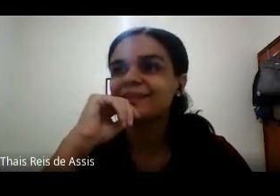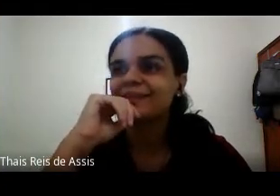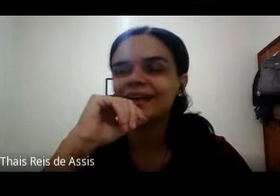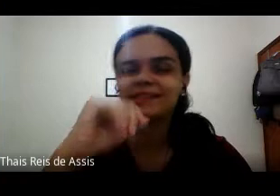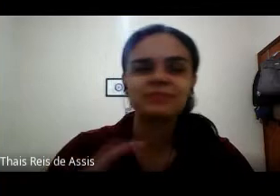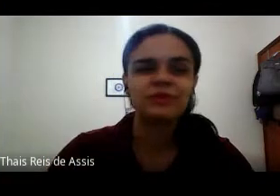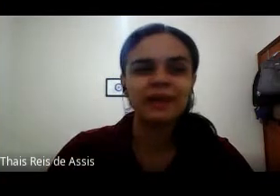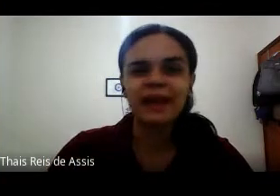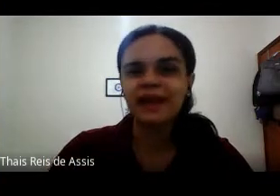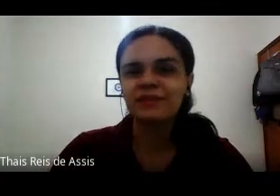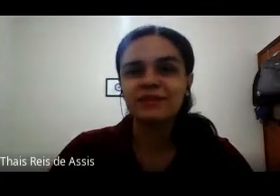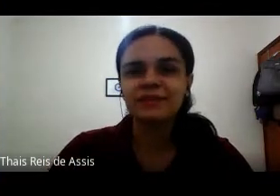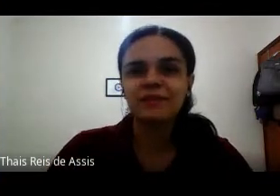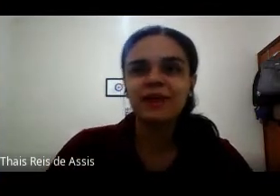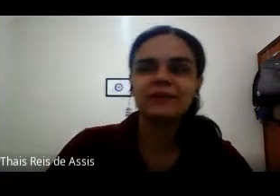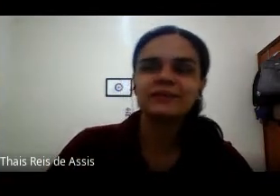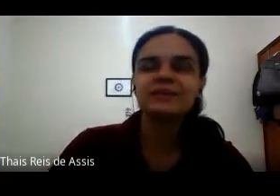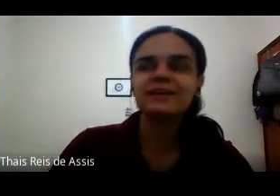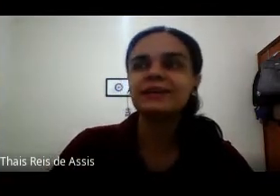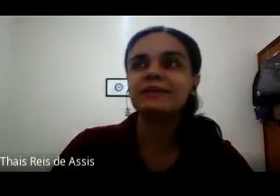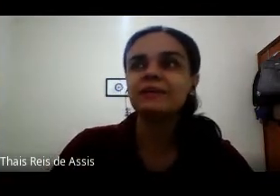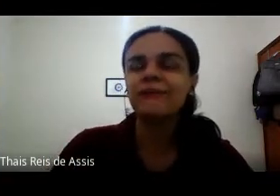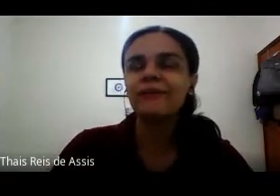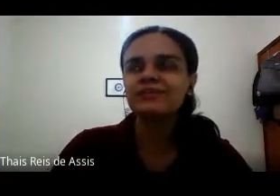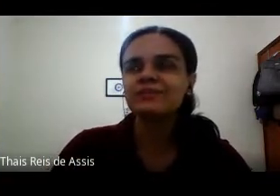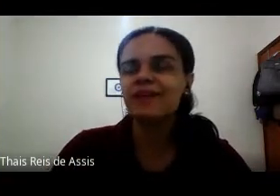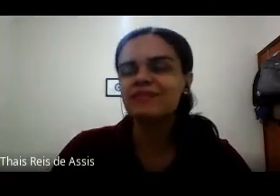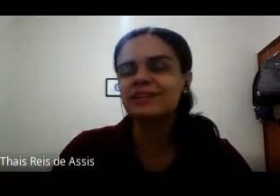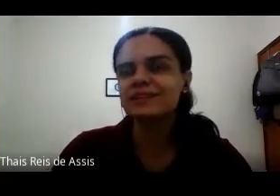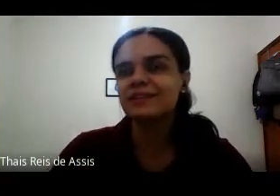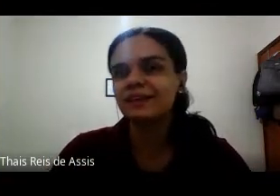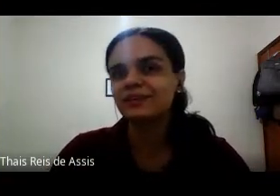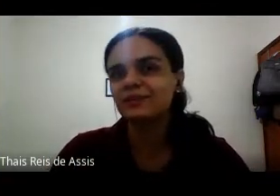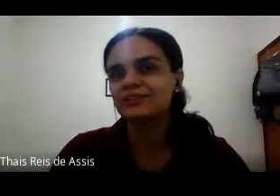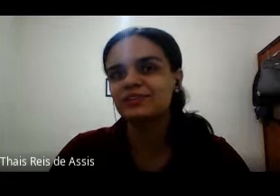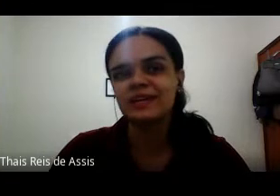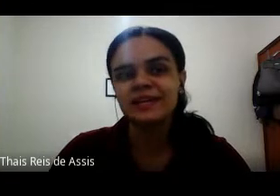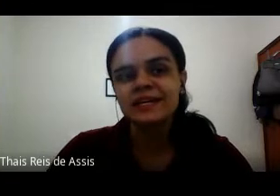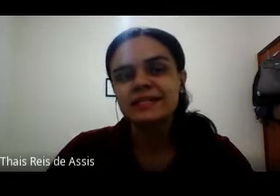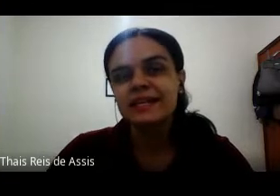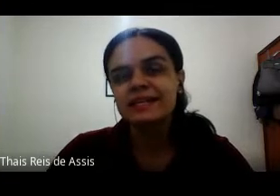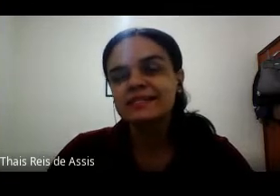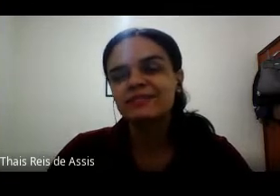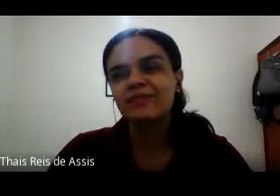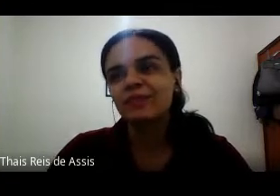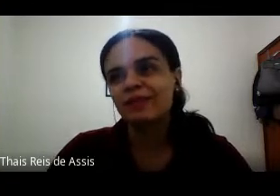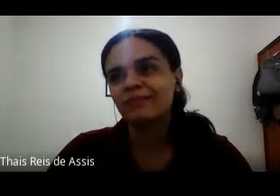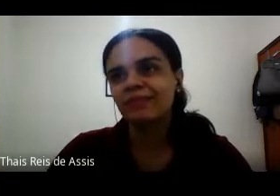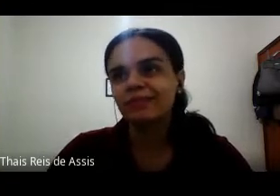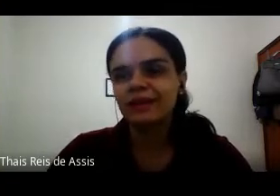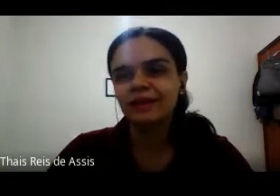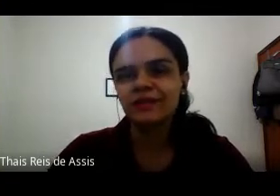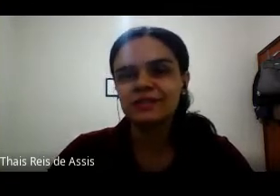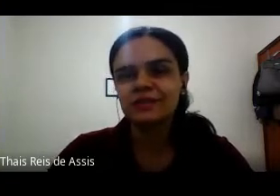E é muito engraçado, porque eu pegava, eu conversava com o cara onde na minha vida, que sem a tecnologia, sem esse desenvolvimento,